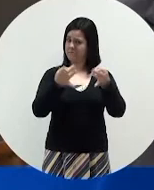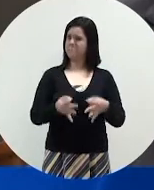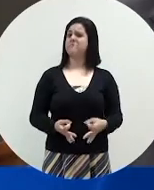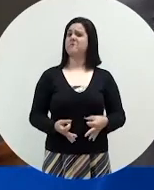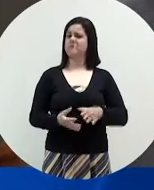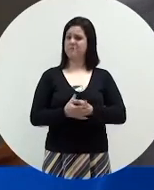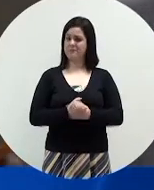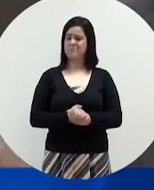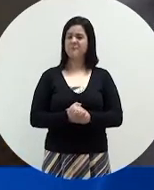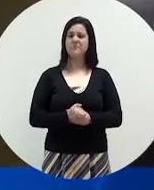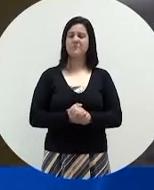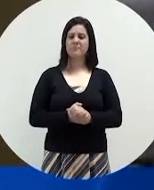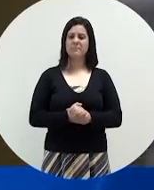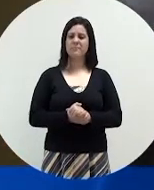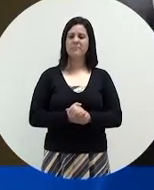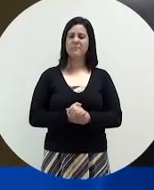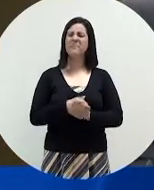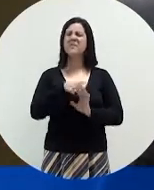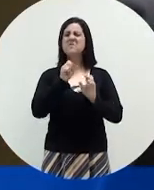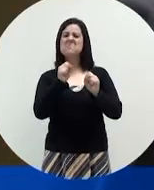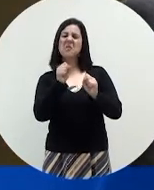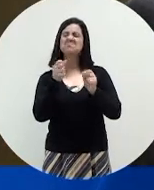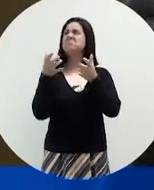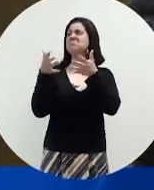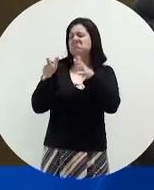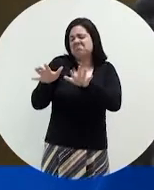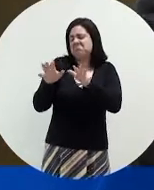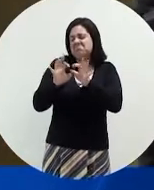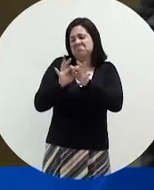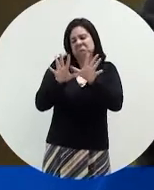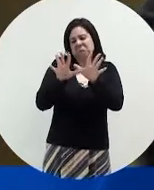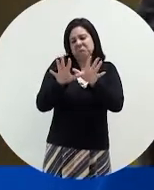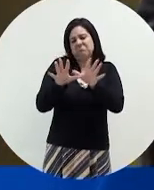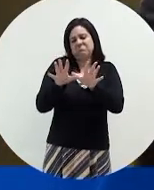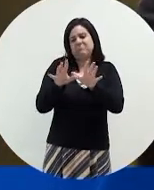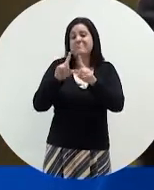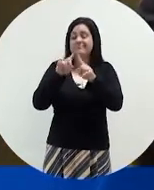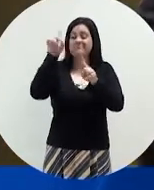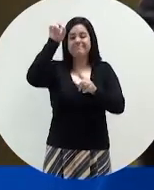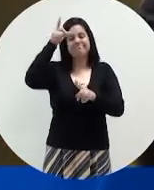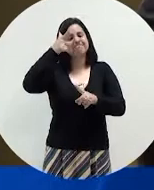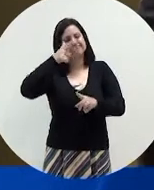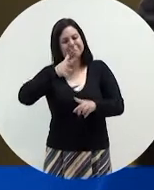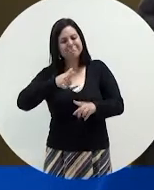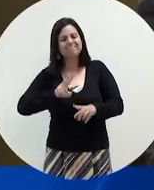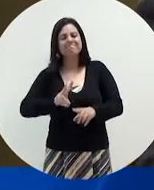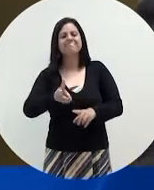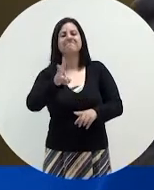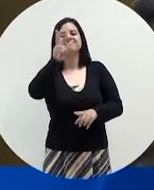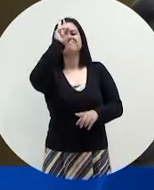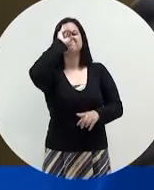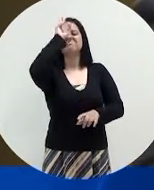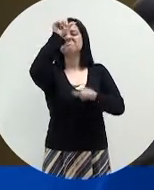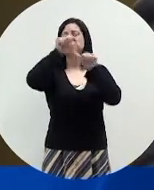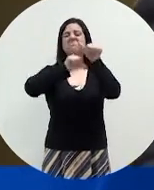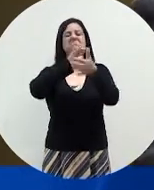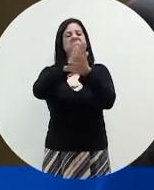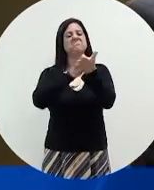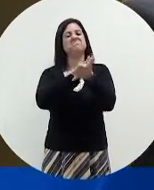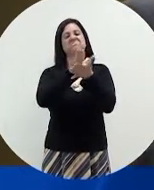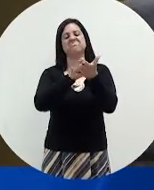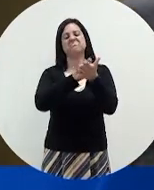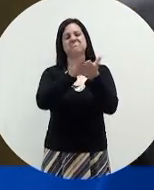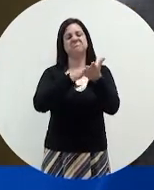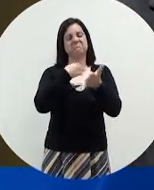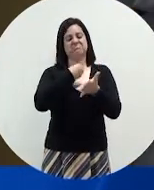não entender que Jesus precisa ser o Senhor, que o Deus Todo-Poderoso precisa ser o Senhor da sua vida. E vou